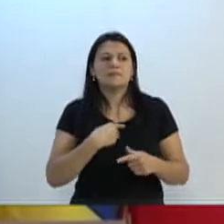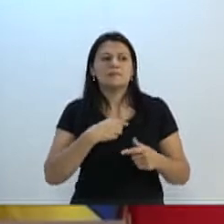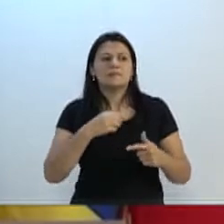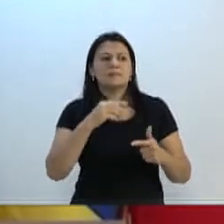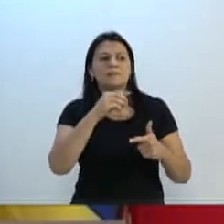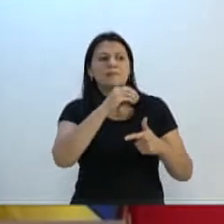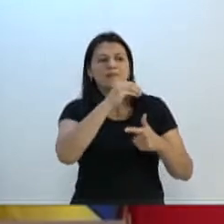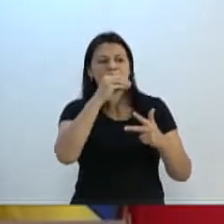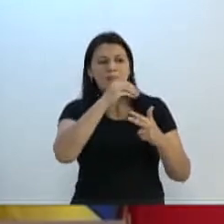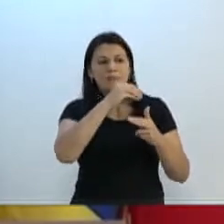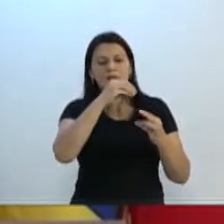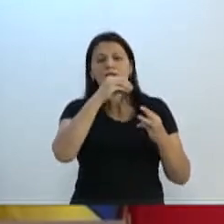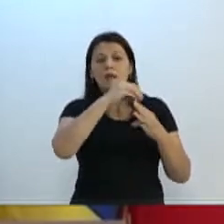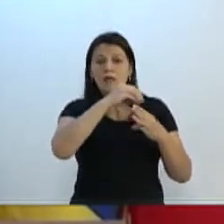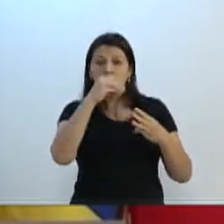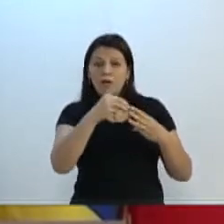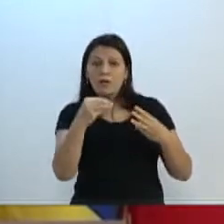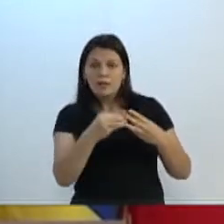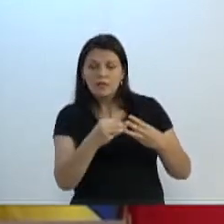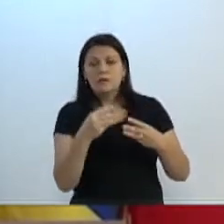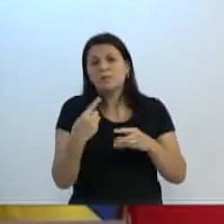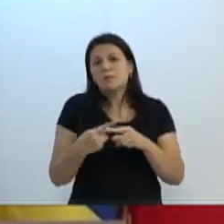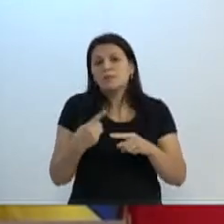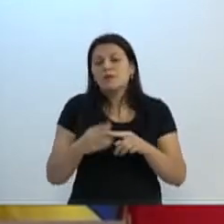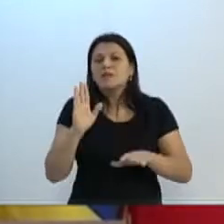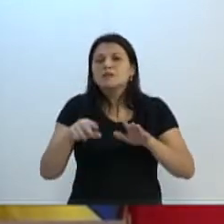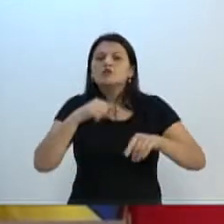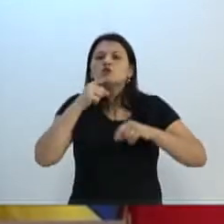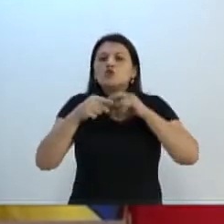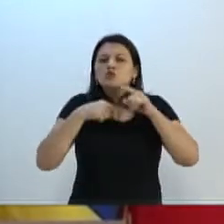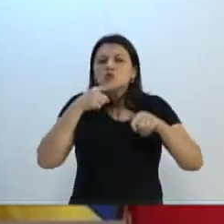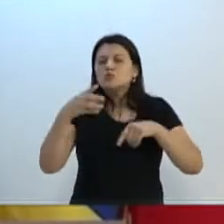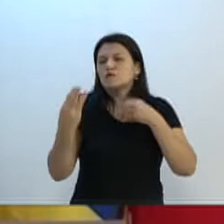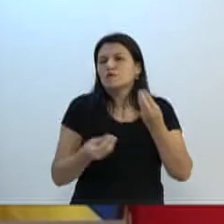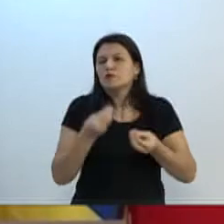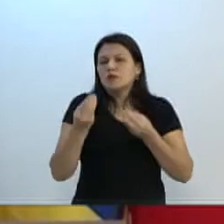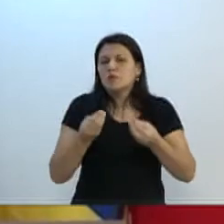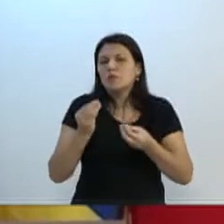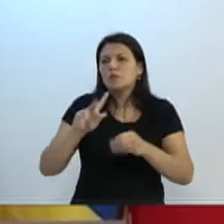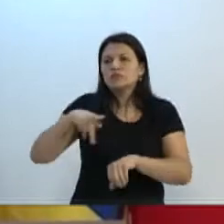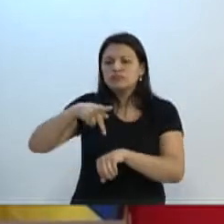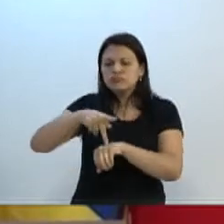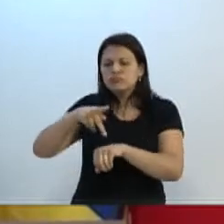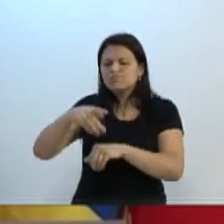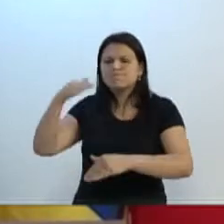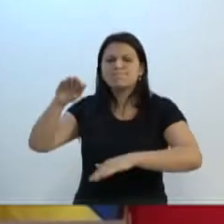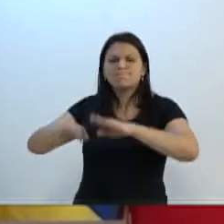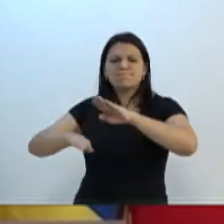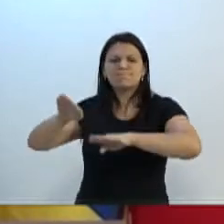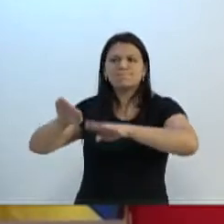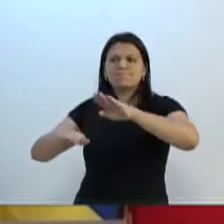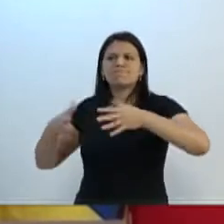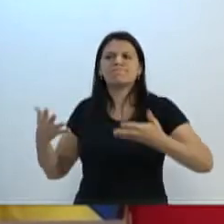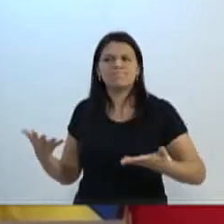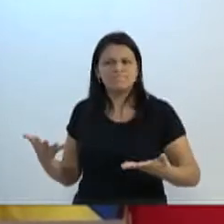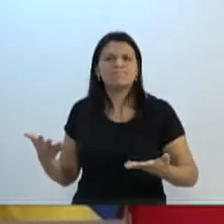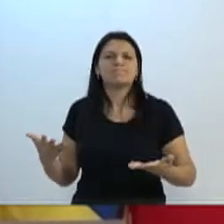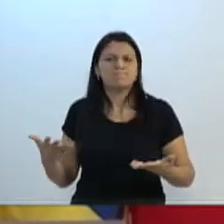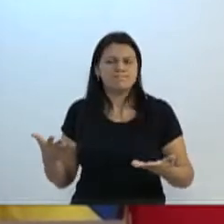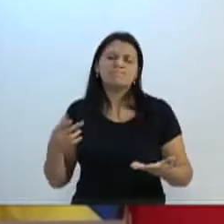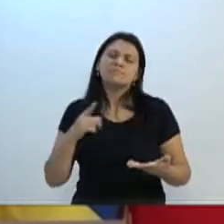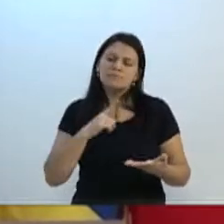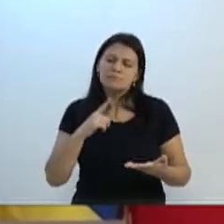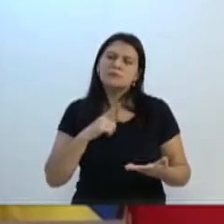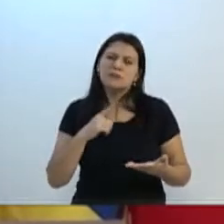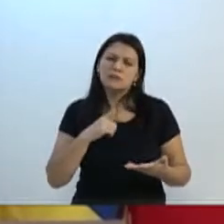da realização do Enem, uma vez que acaba atingindo um país tão desigual, as pessoas que têm a desigualdade, vereador Inhas